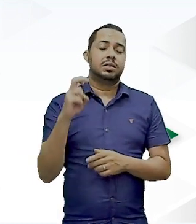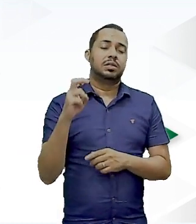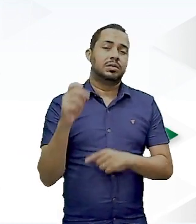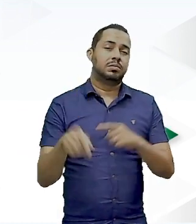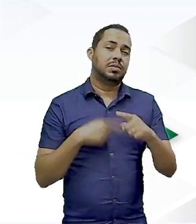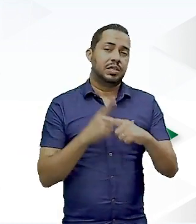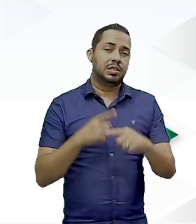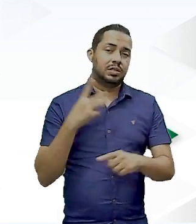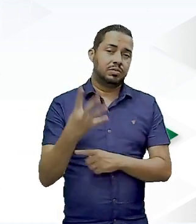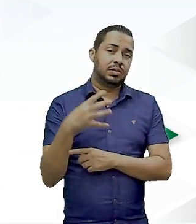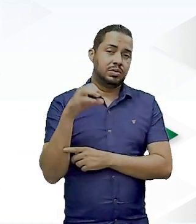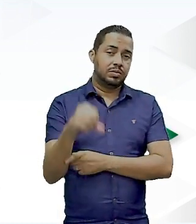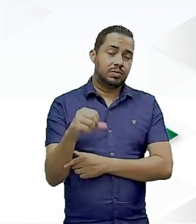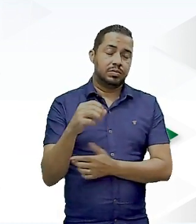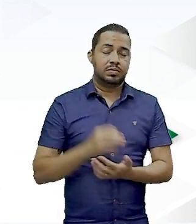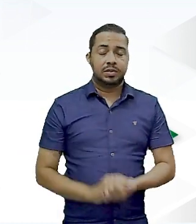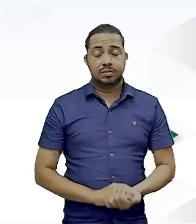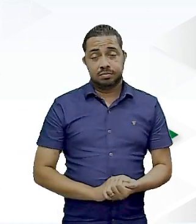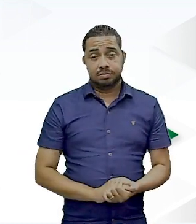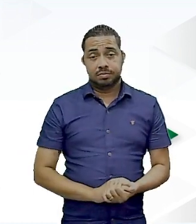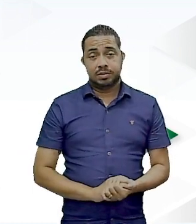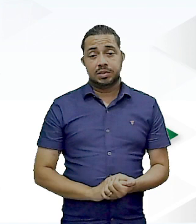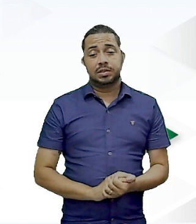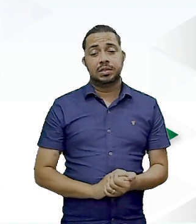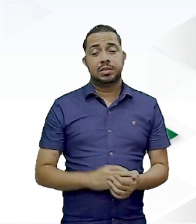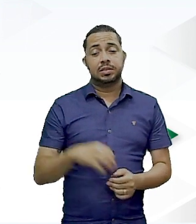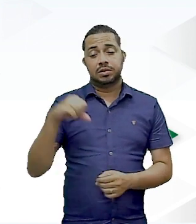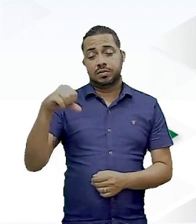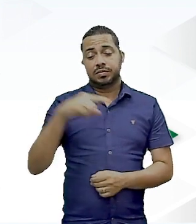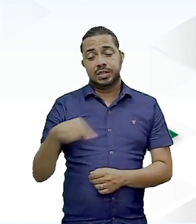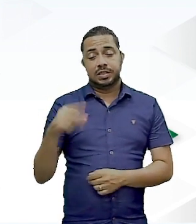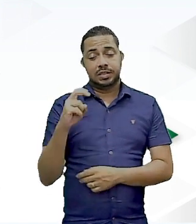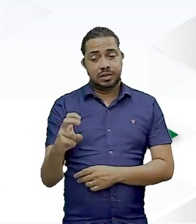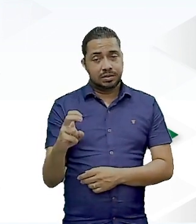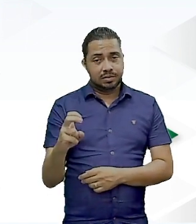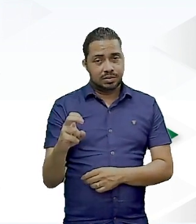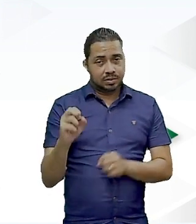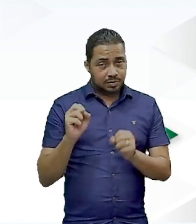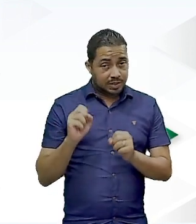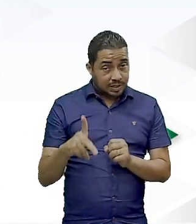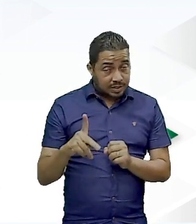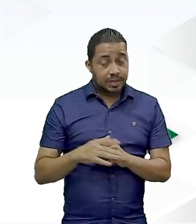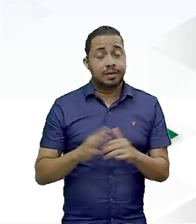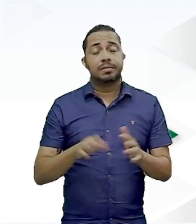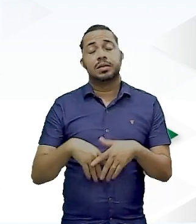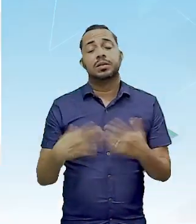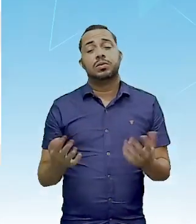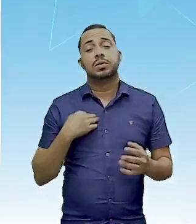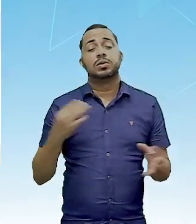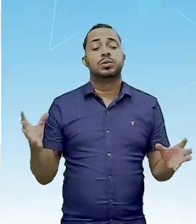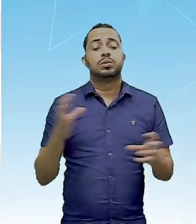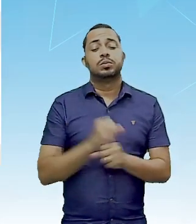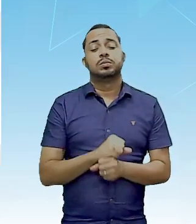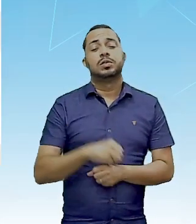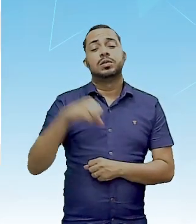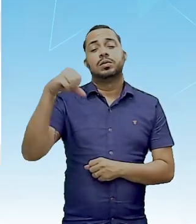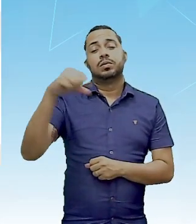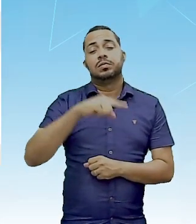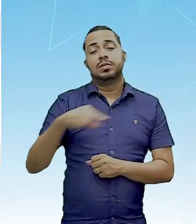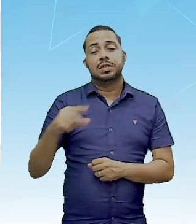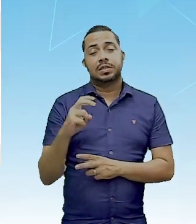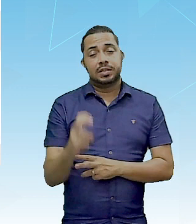mais 4, 9 quintos. Tranquilo? Fechou, então? Agora eu vou somar 9